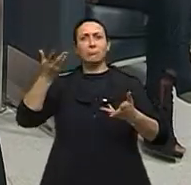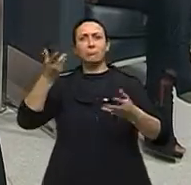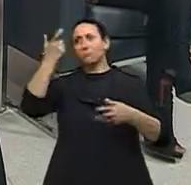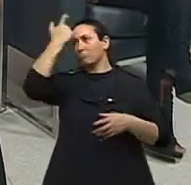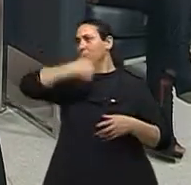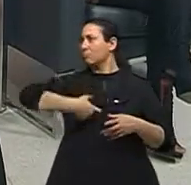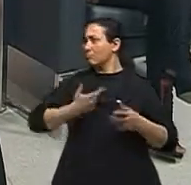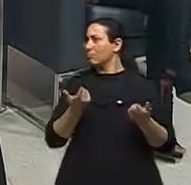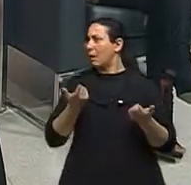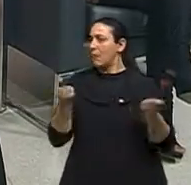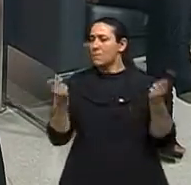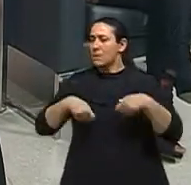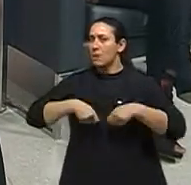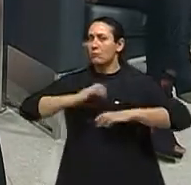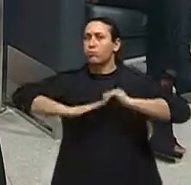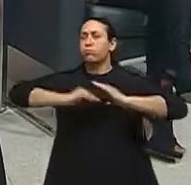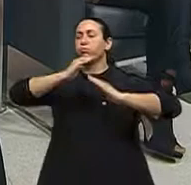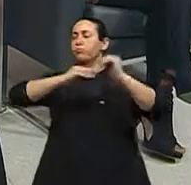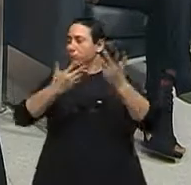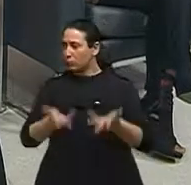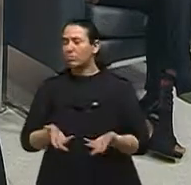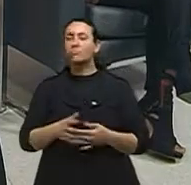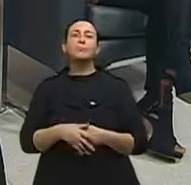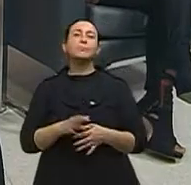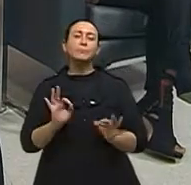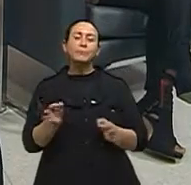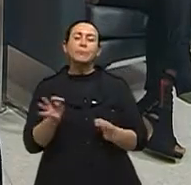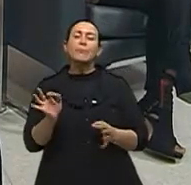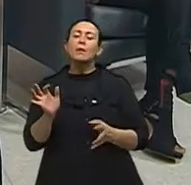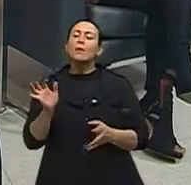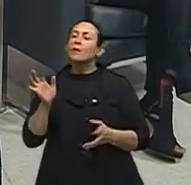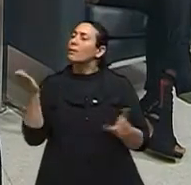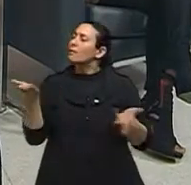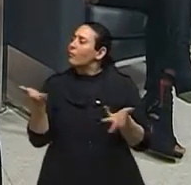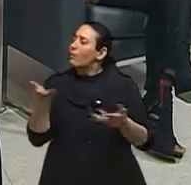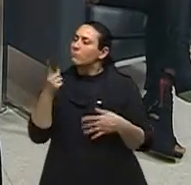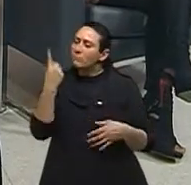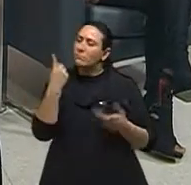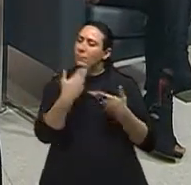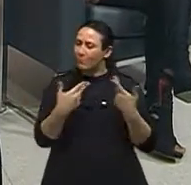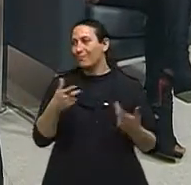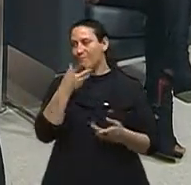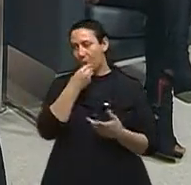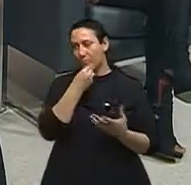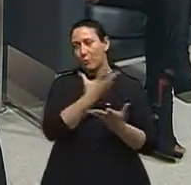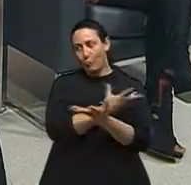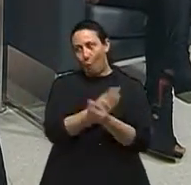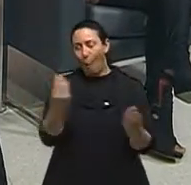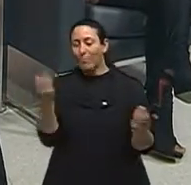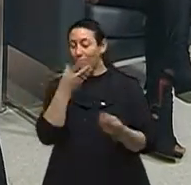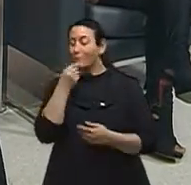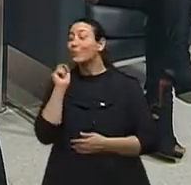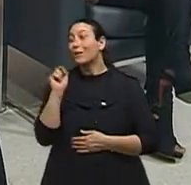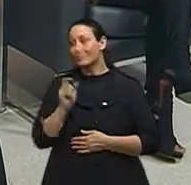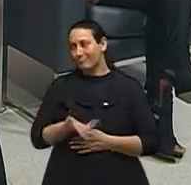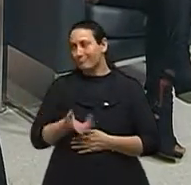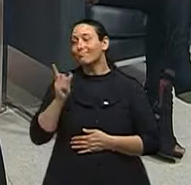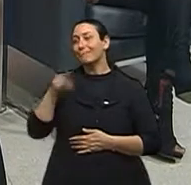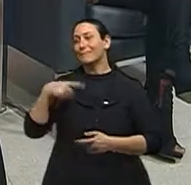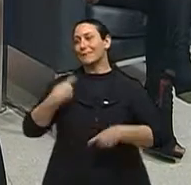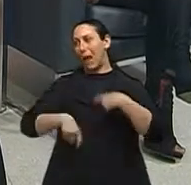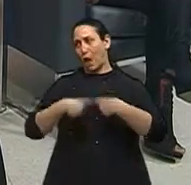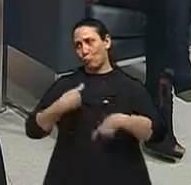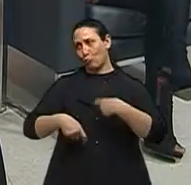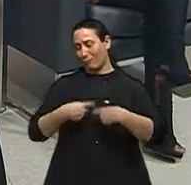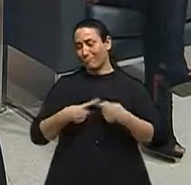né Doutor Mas vamos falente numa questão que é bem bem complexa e e angustiante pros homens que é a questão da vida sexual